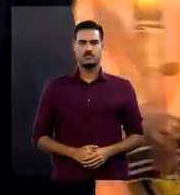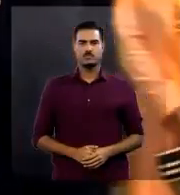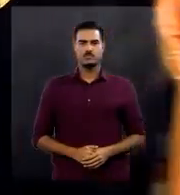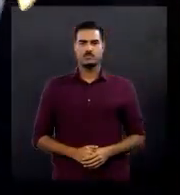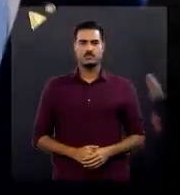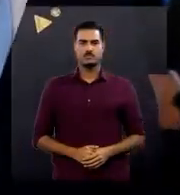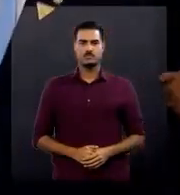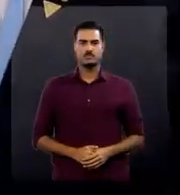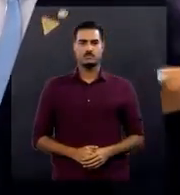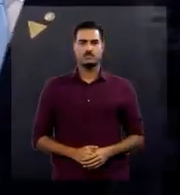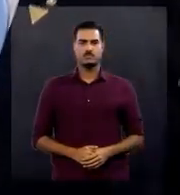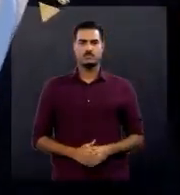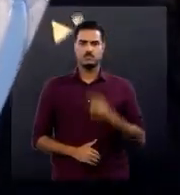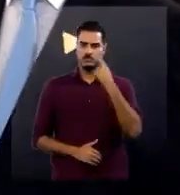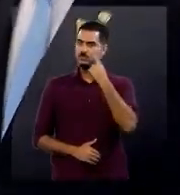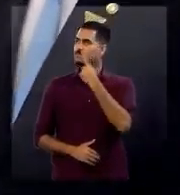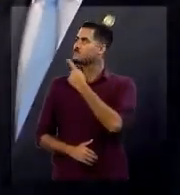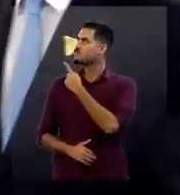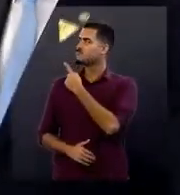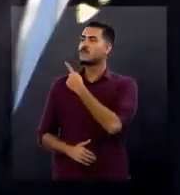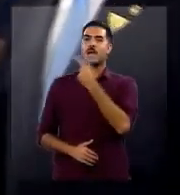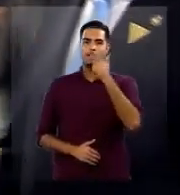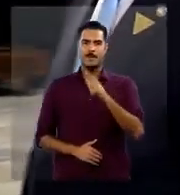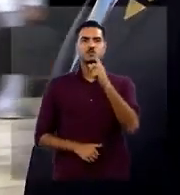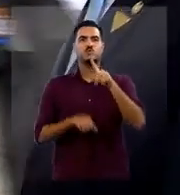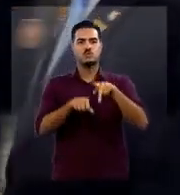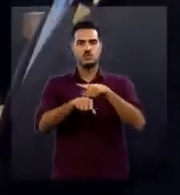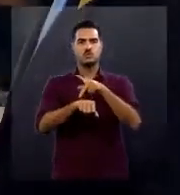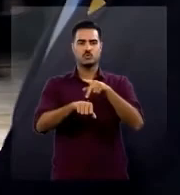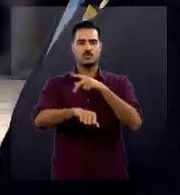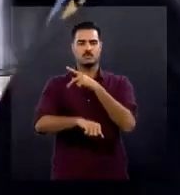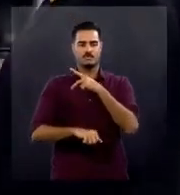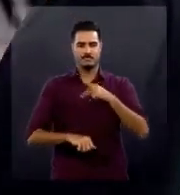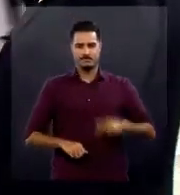Esses são dois dos chefes de Estado, mais um agora.